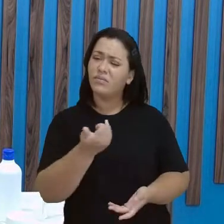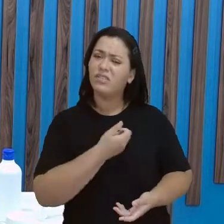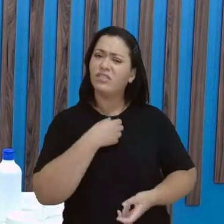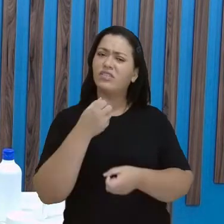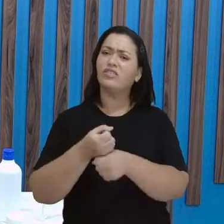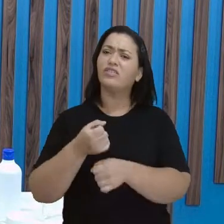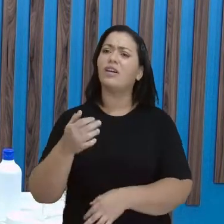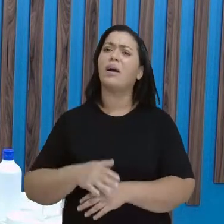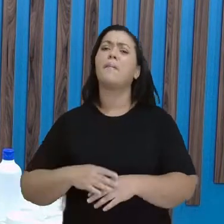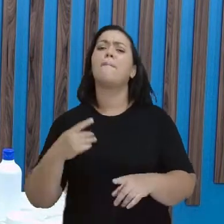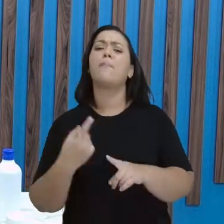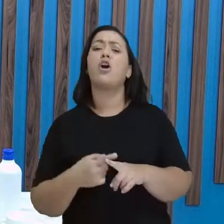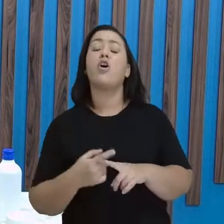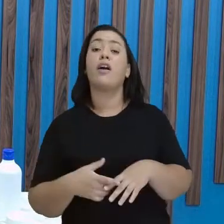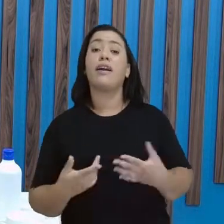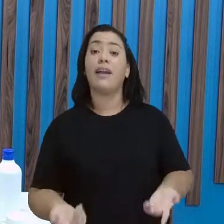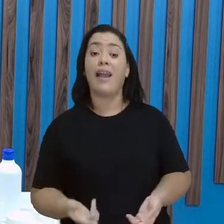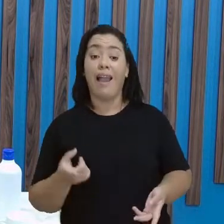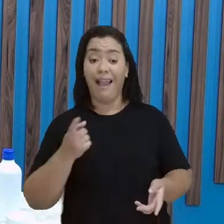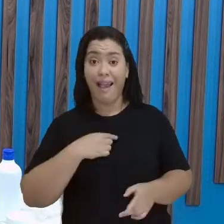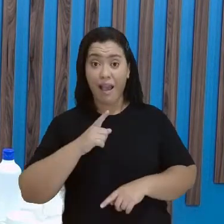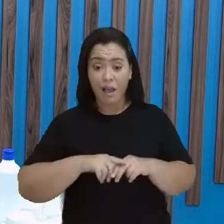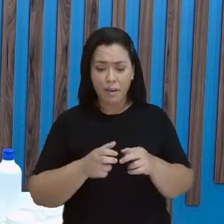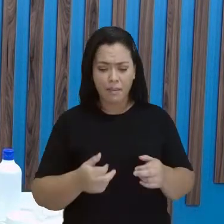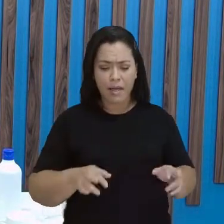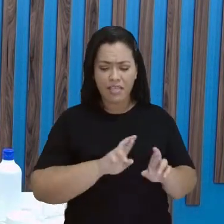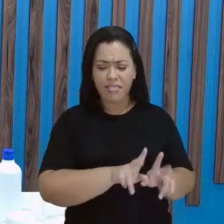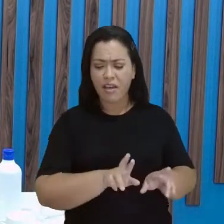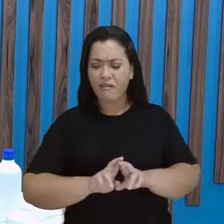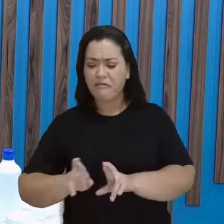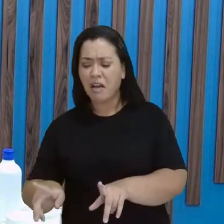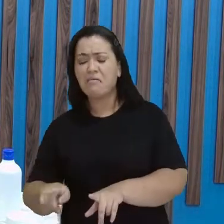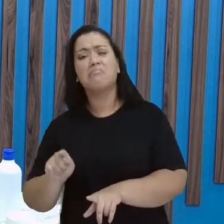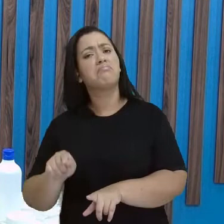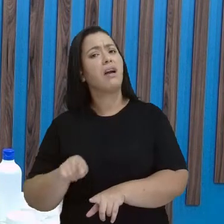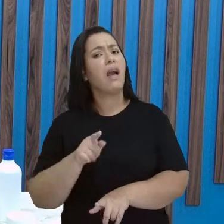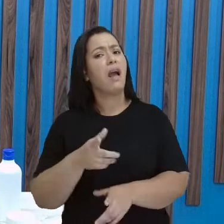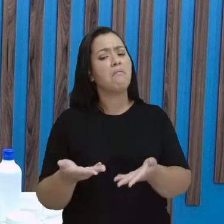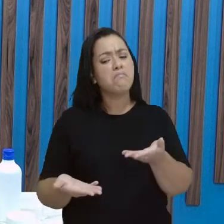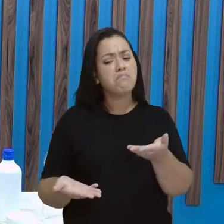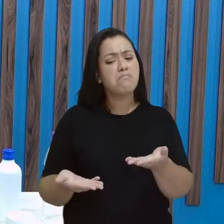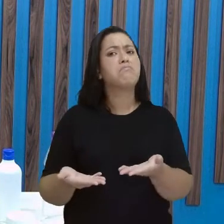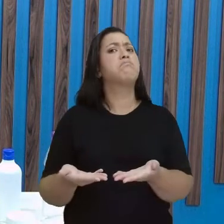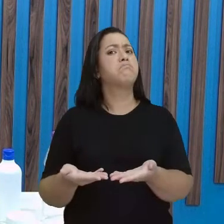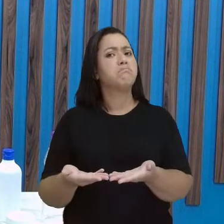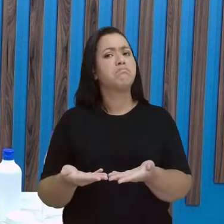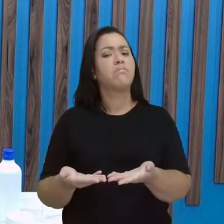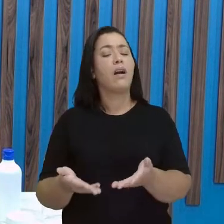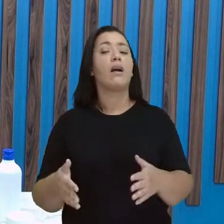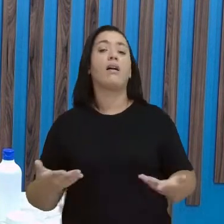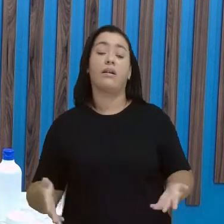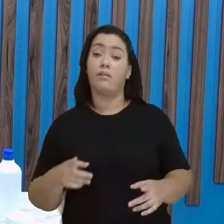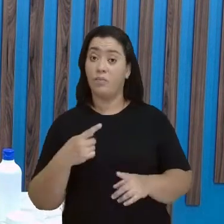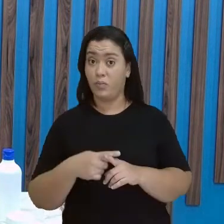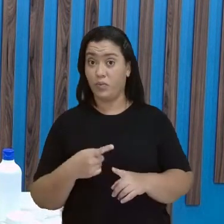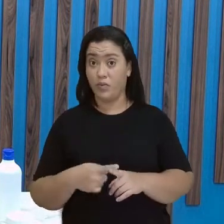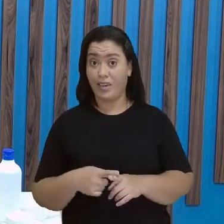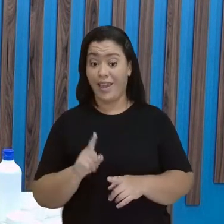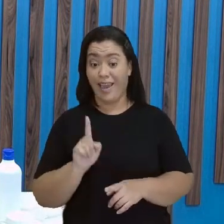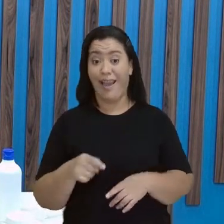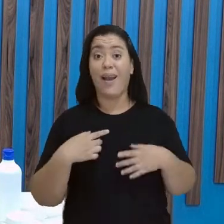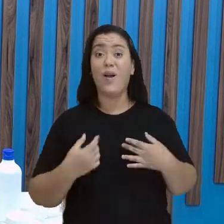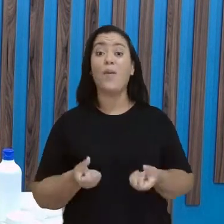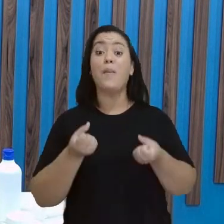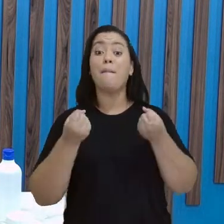que será que mesmo tendo objetos diferentes, a balança está em equilíbrio? Porque a